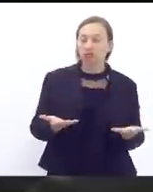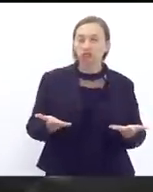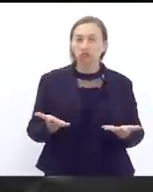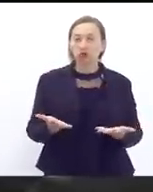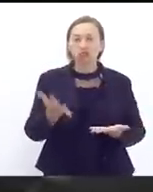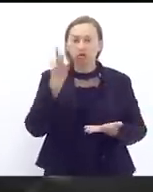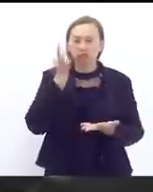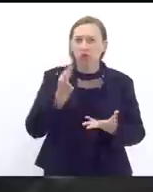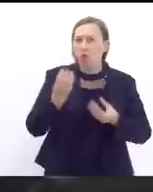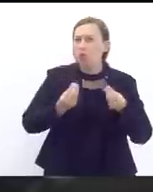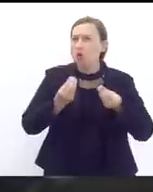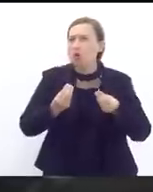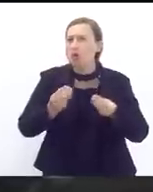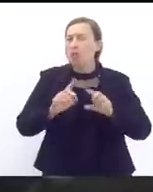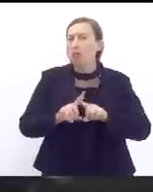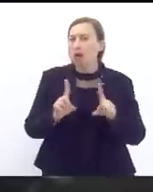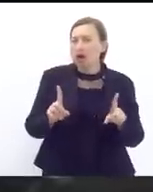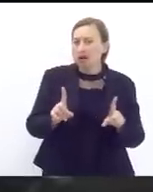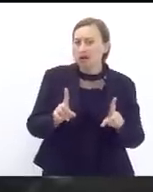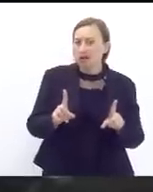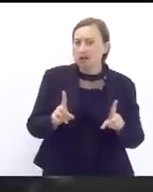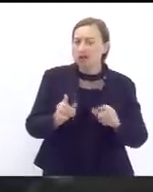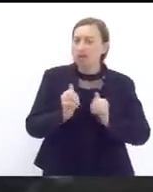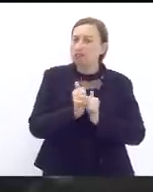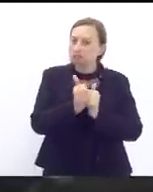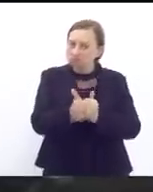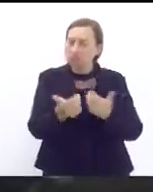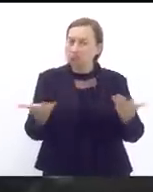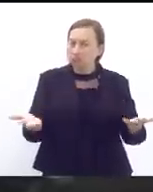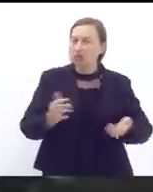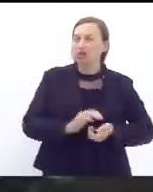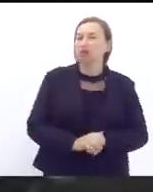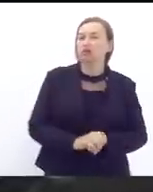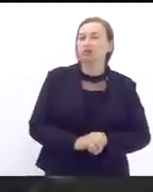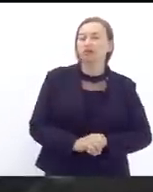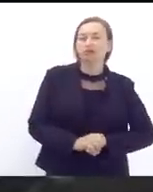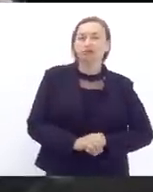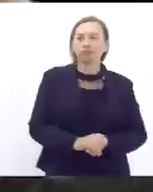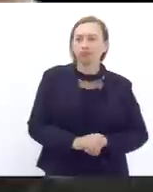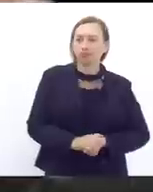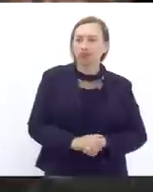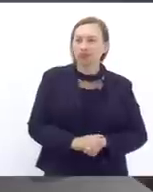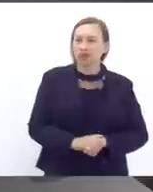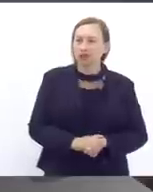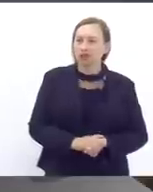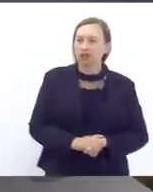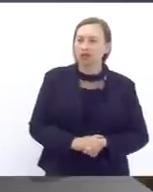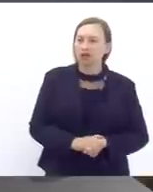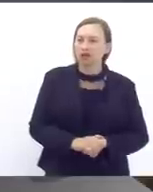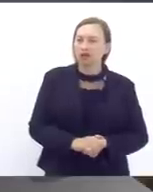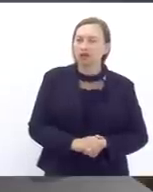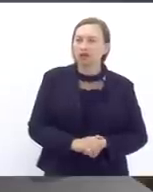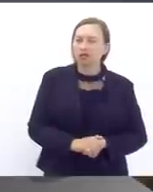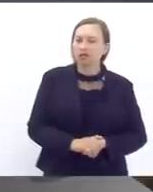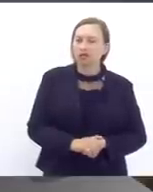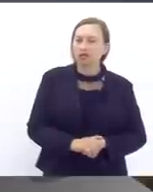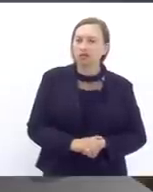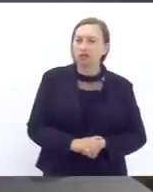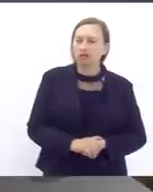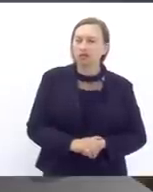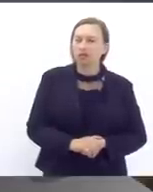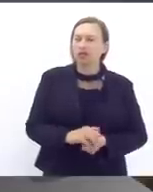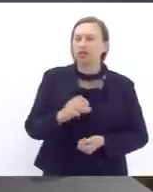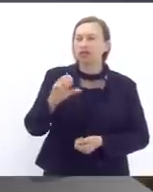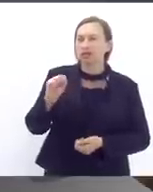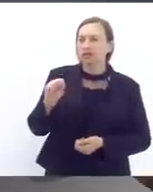como aí vocês vê o melhor encaminhamento e uma outra sugestão é o deputado federal Sargento Portugal